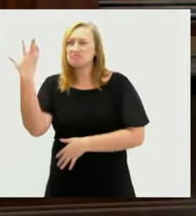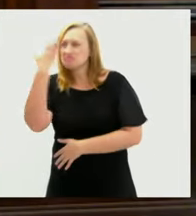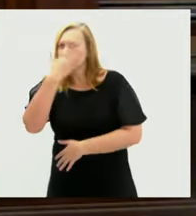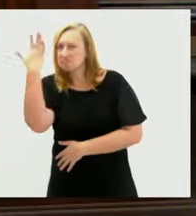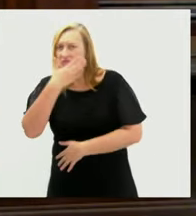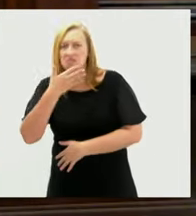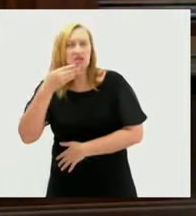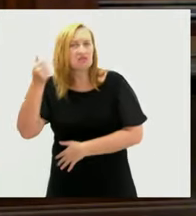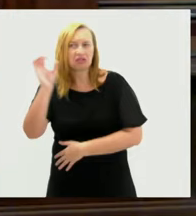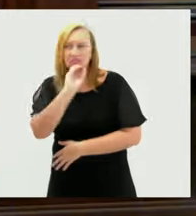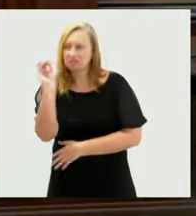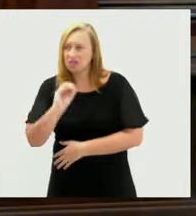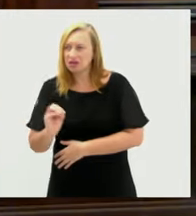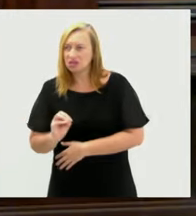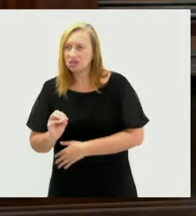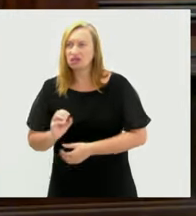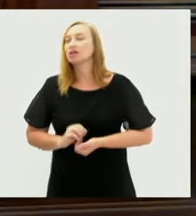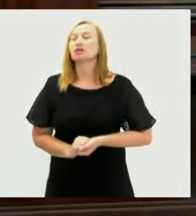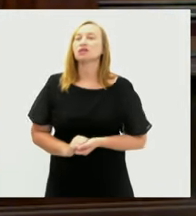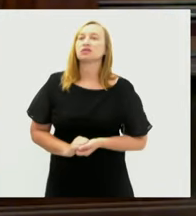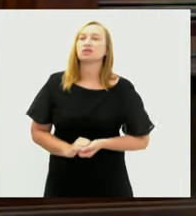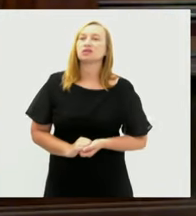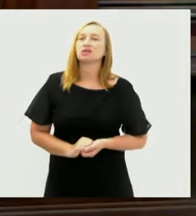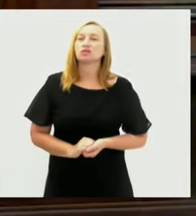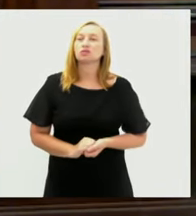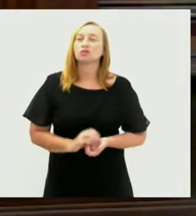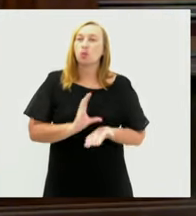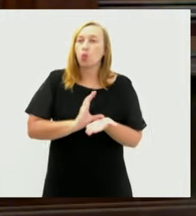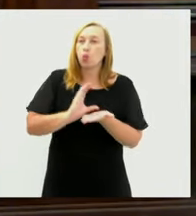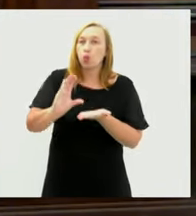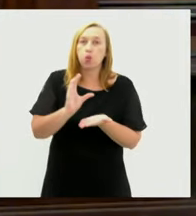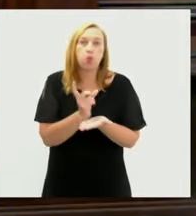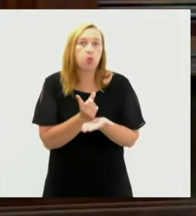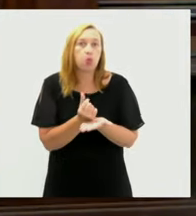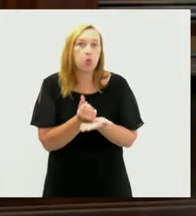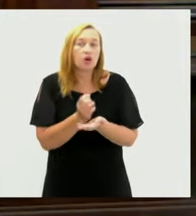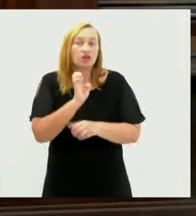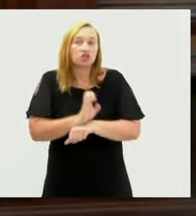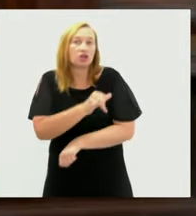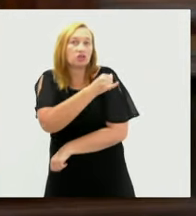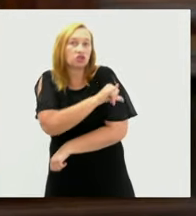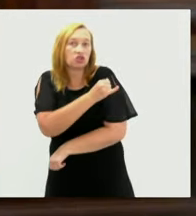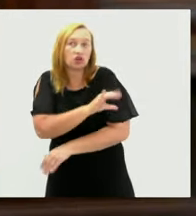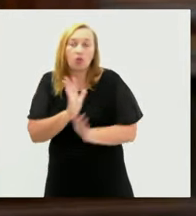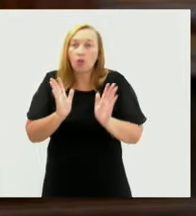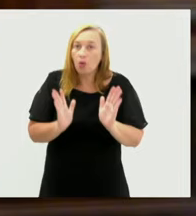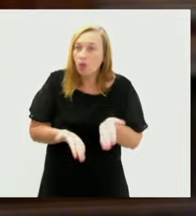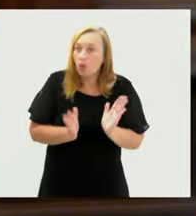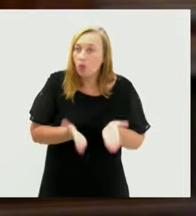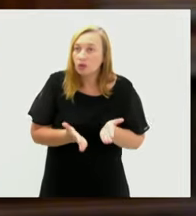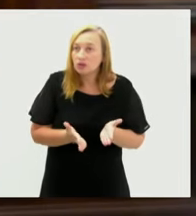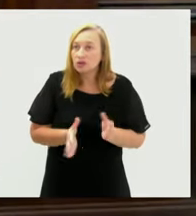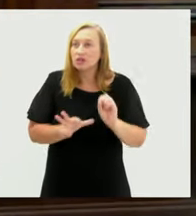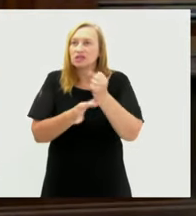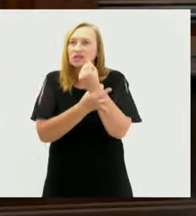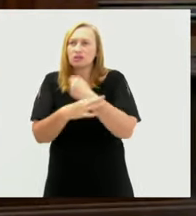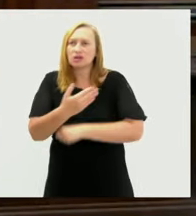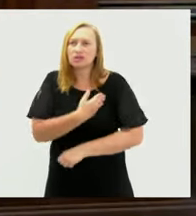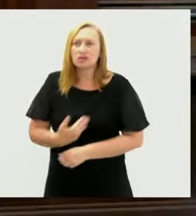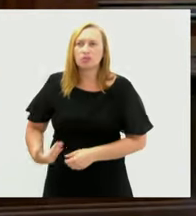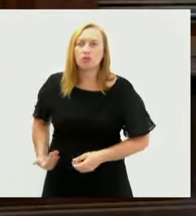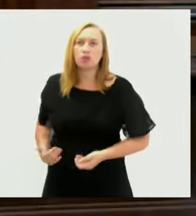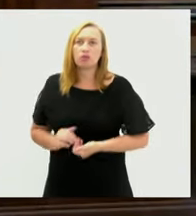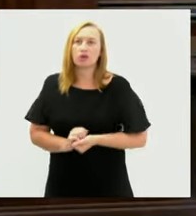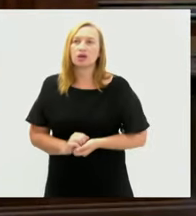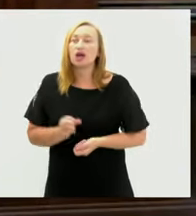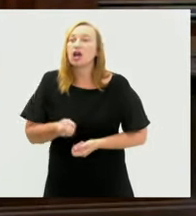nenhuma. Afinal de contas, um dos maiores orçamentos do Estado do Rio de Janeiro hoje é para a segurança pública.